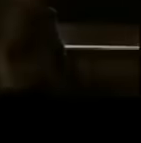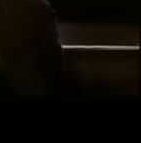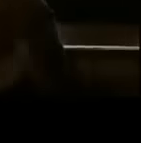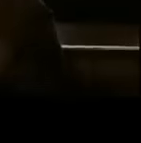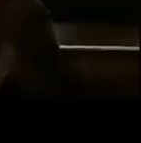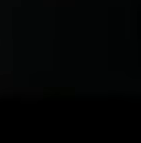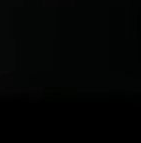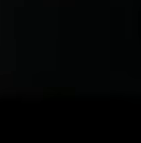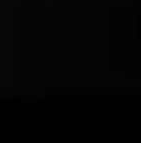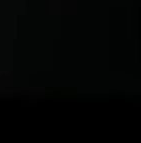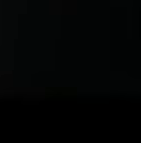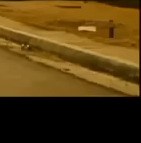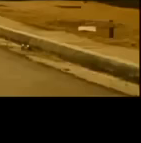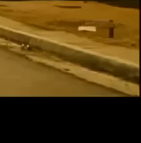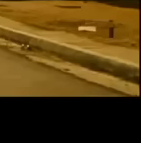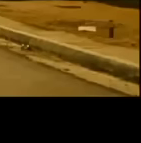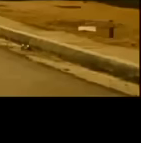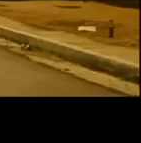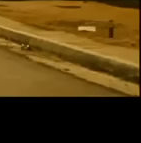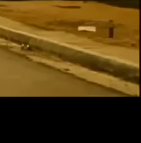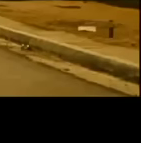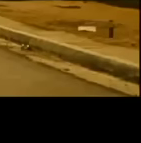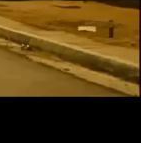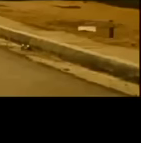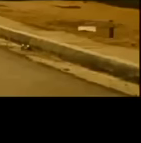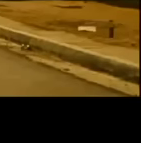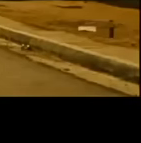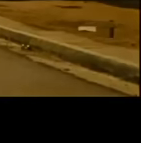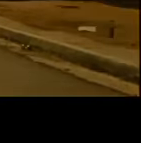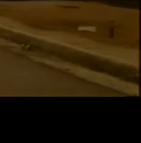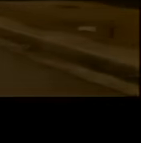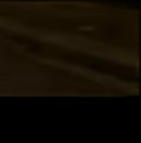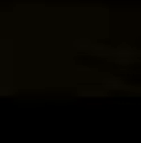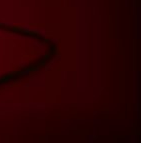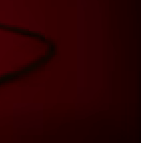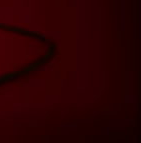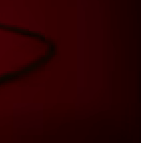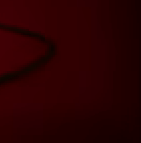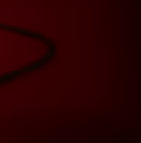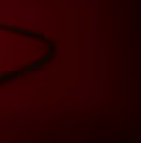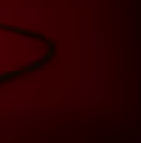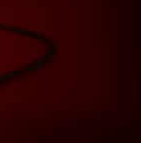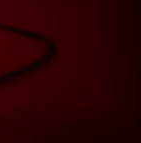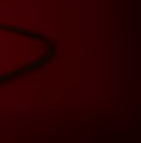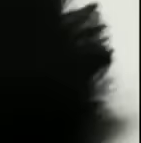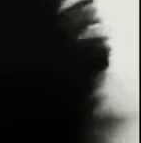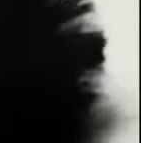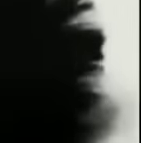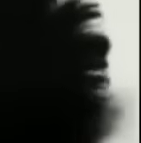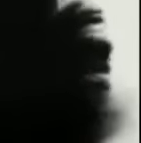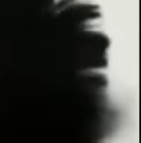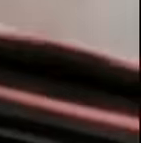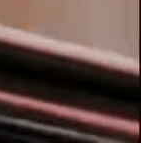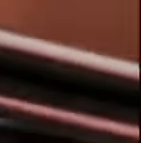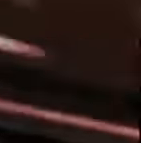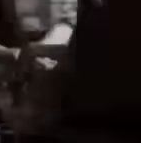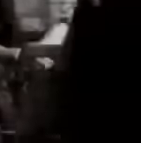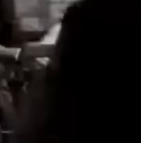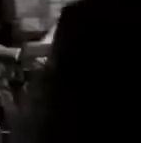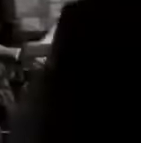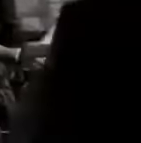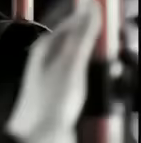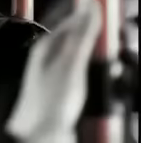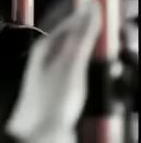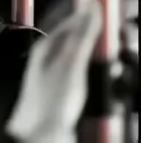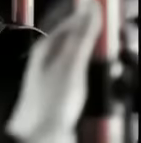geramos valor para o país. Muito prazer, nós somos a indústria audiovisual do Brasil. Ano após ano,